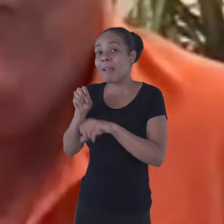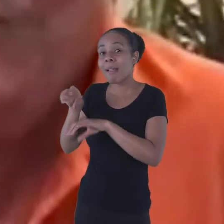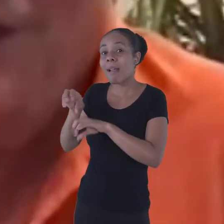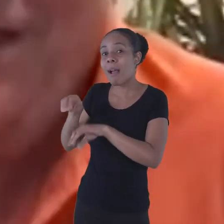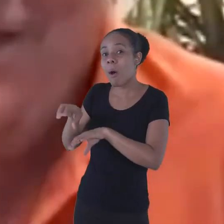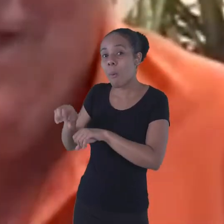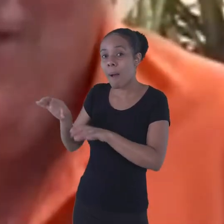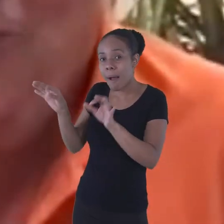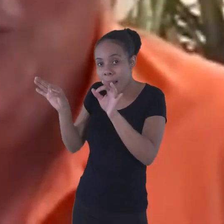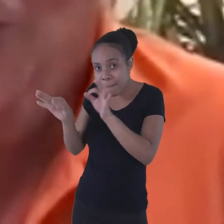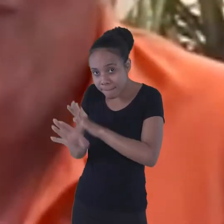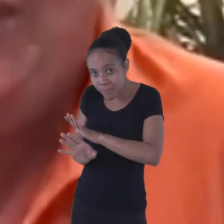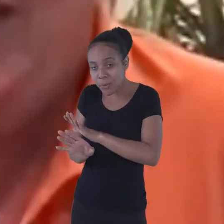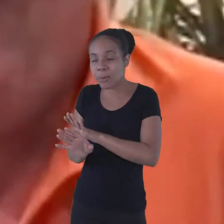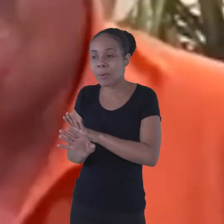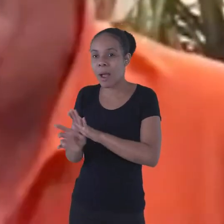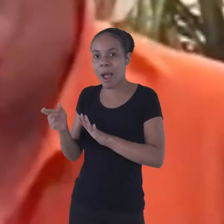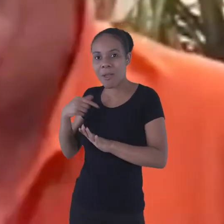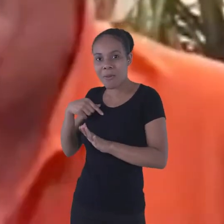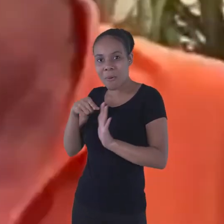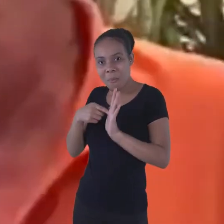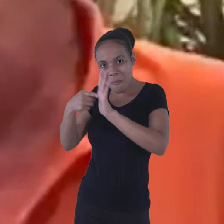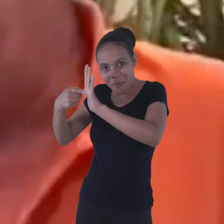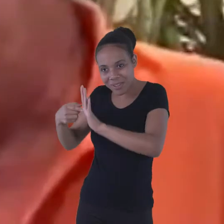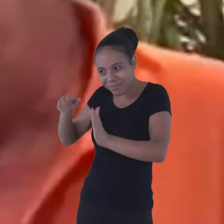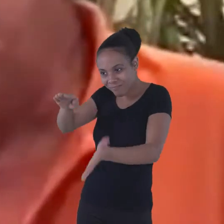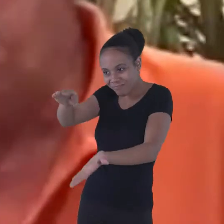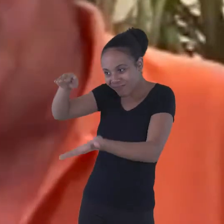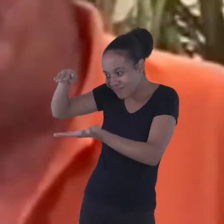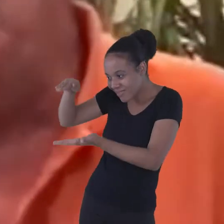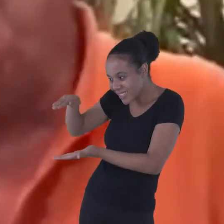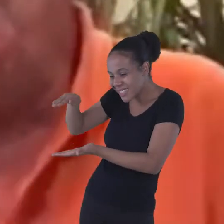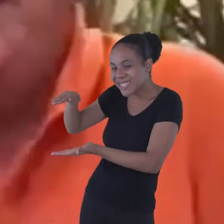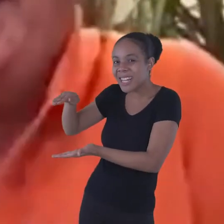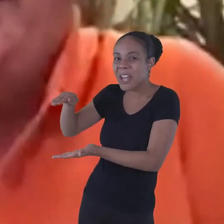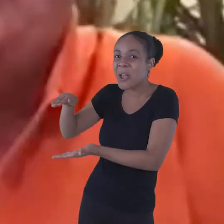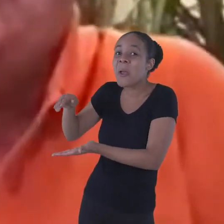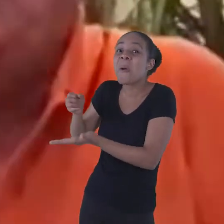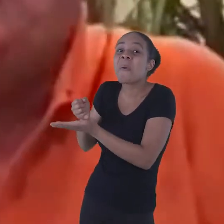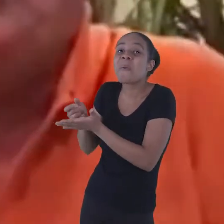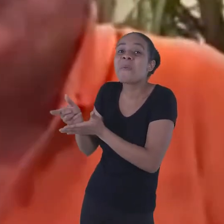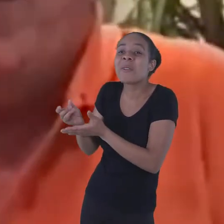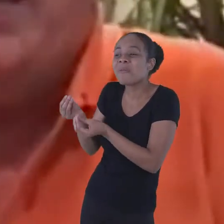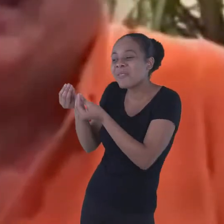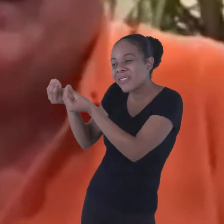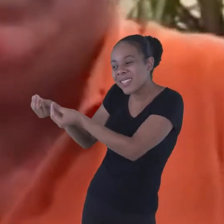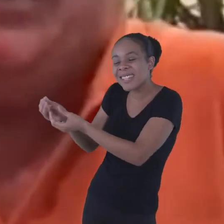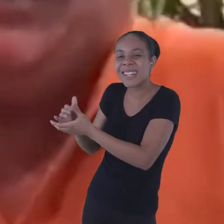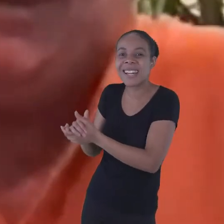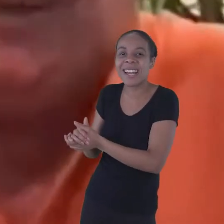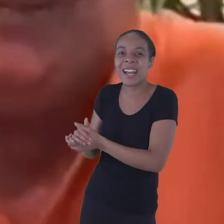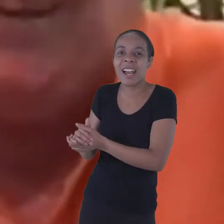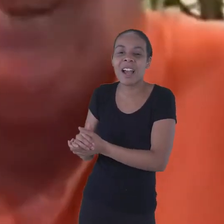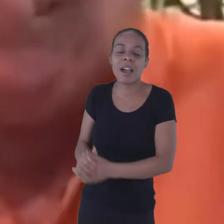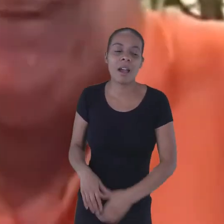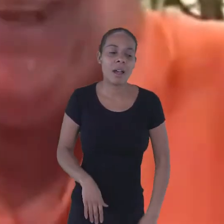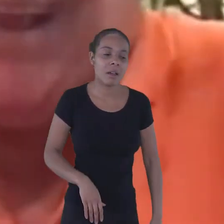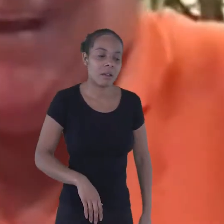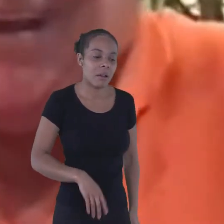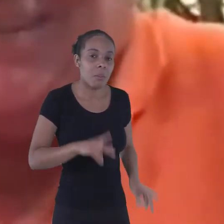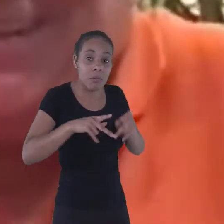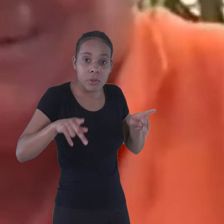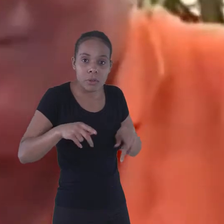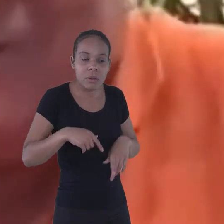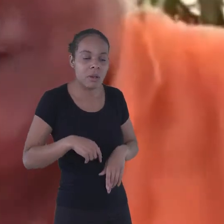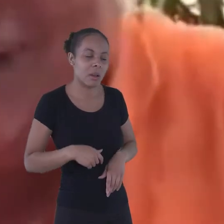aqui, professora, eu trouxe para você. Ela falou: não acredito, mais um. Ela tinha uns 50 discos, que